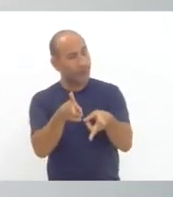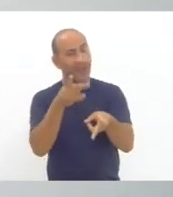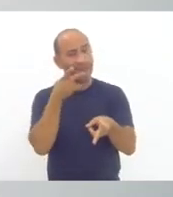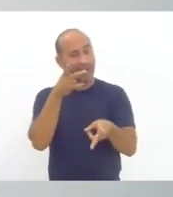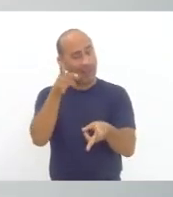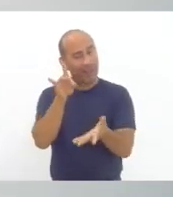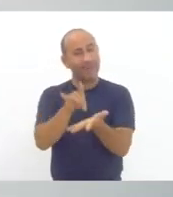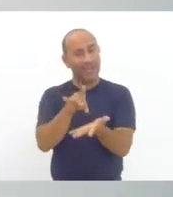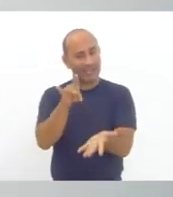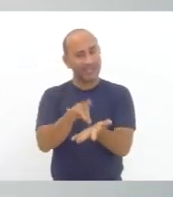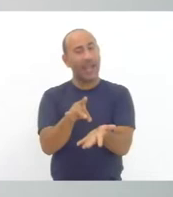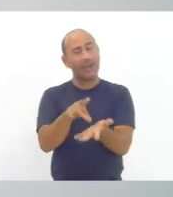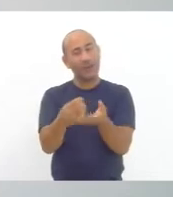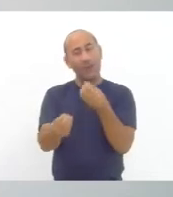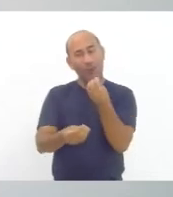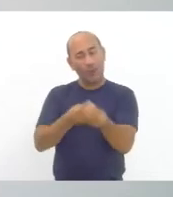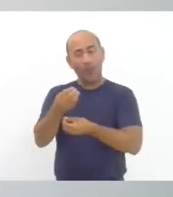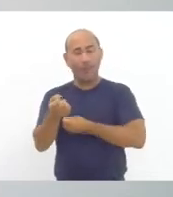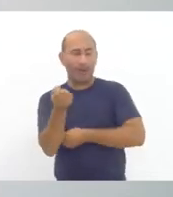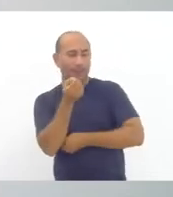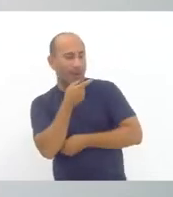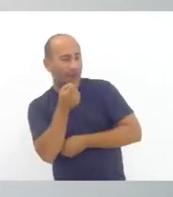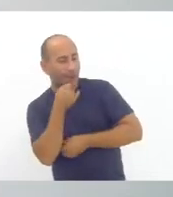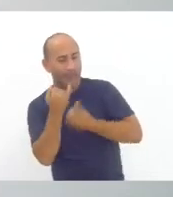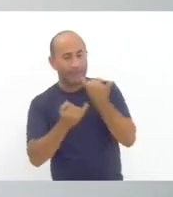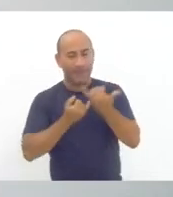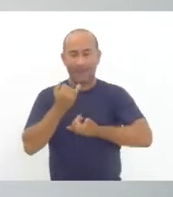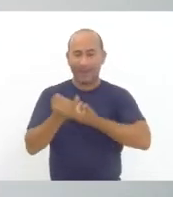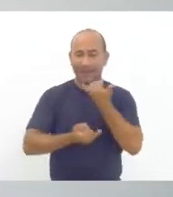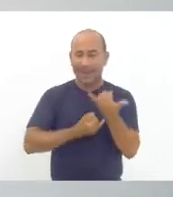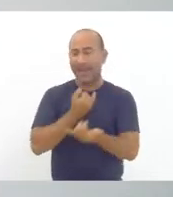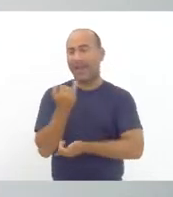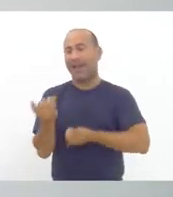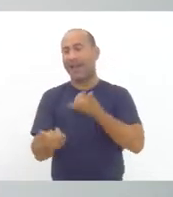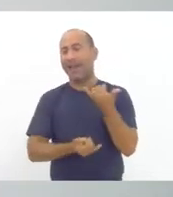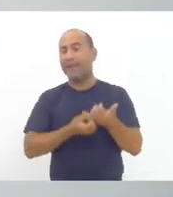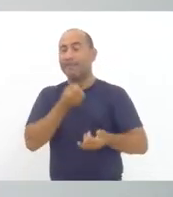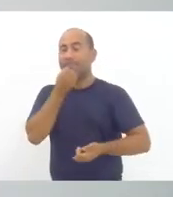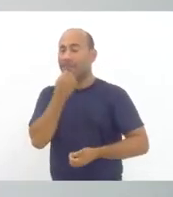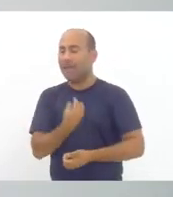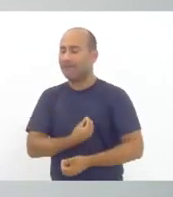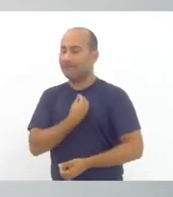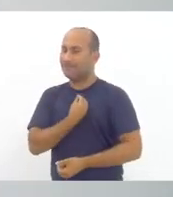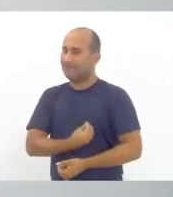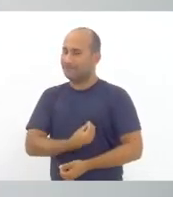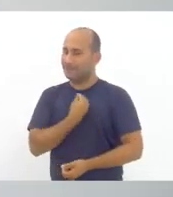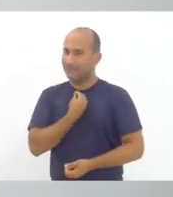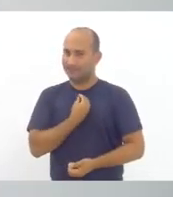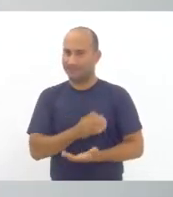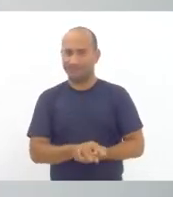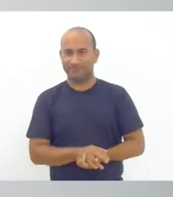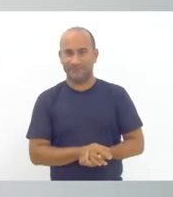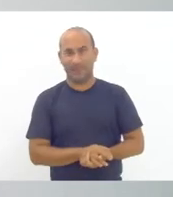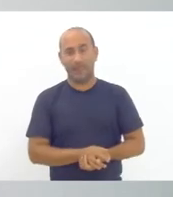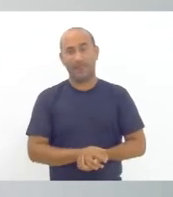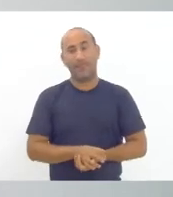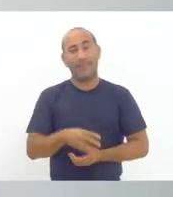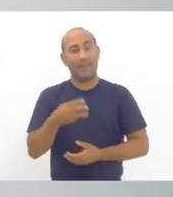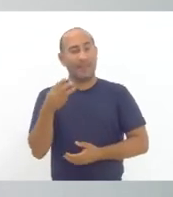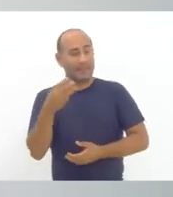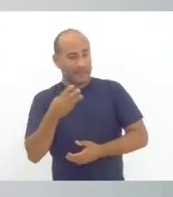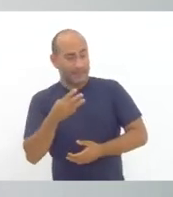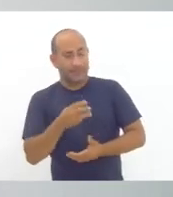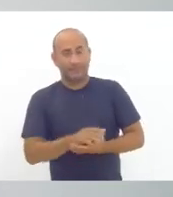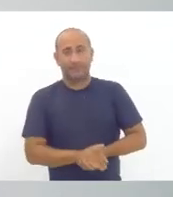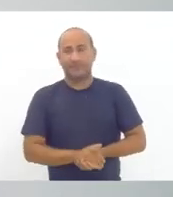autenticidade do jeito descontraído brincalhão de quem tá de bem com a vida terceiro ponto